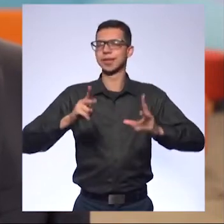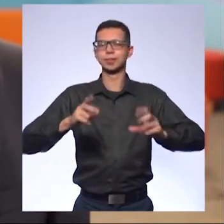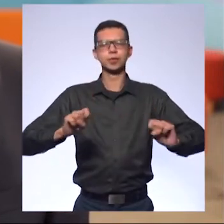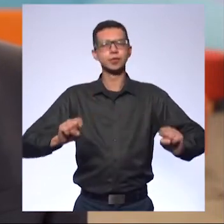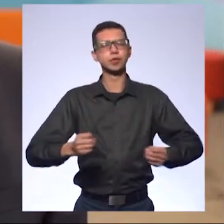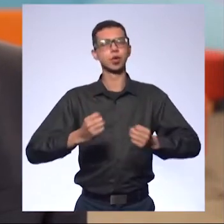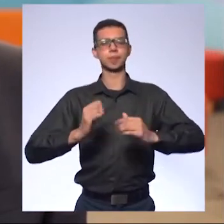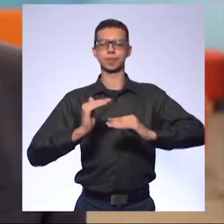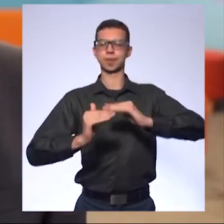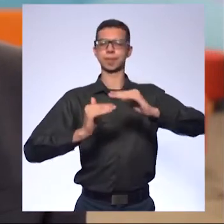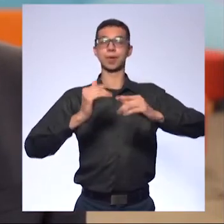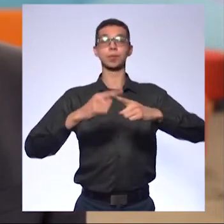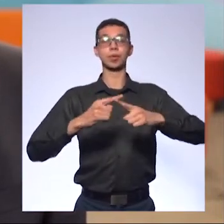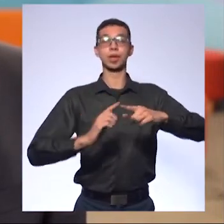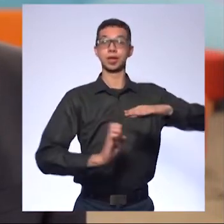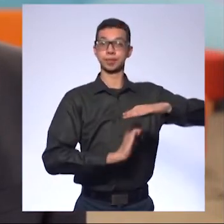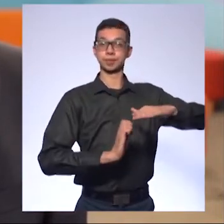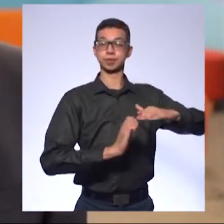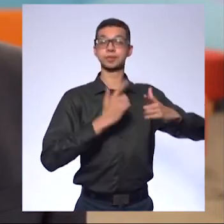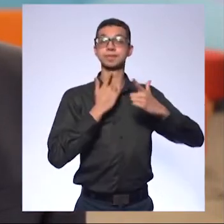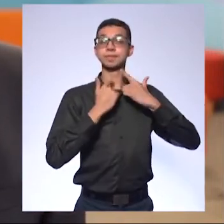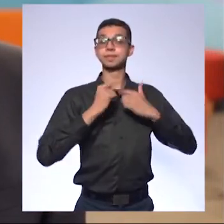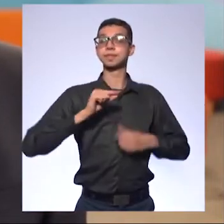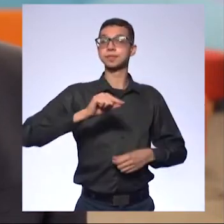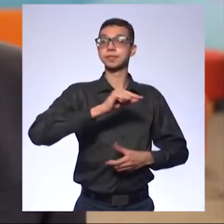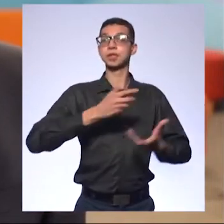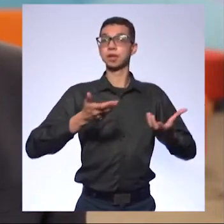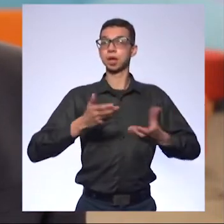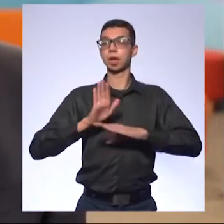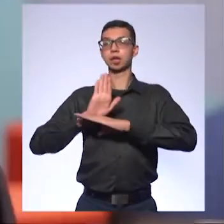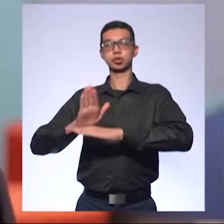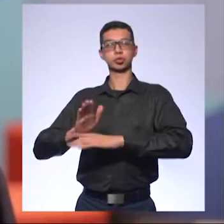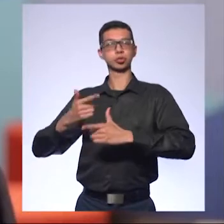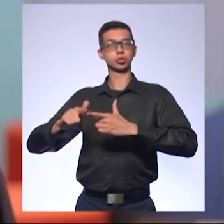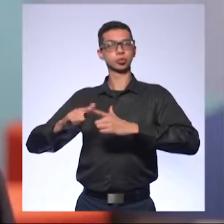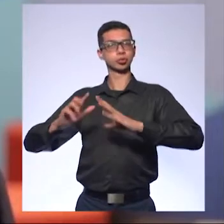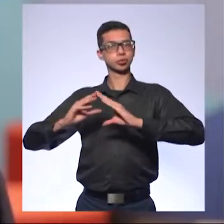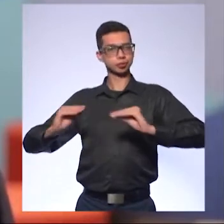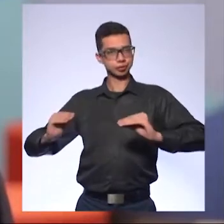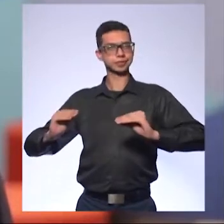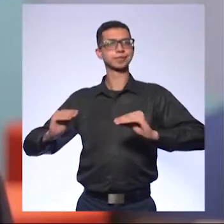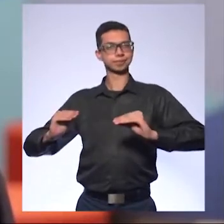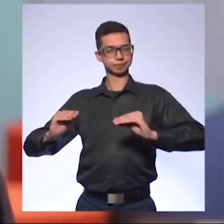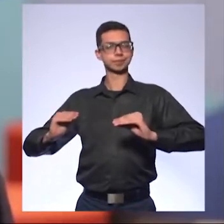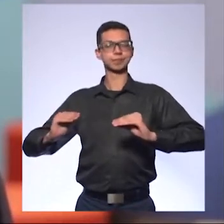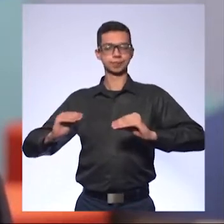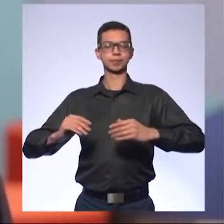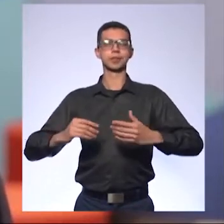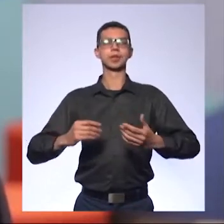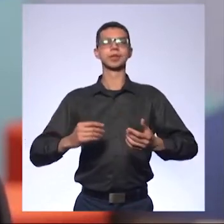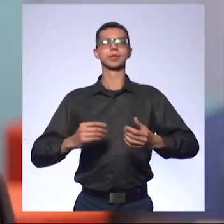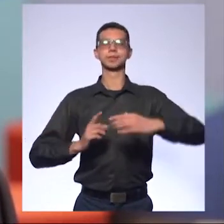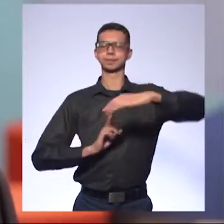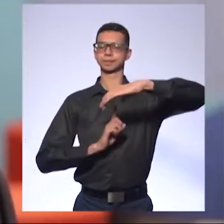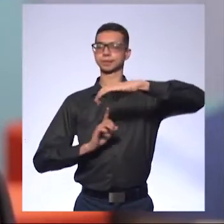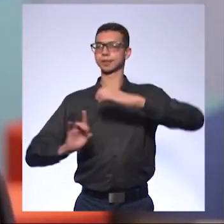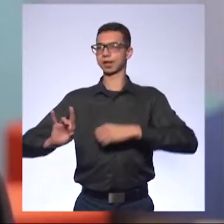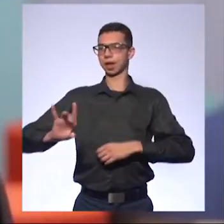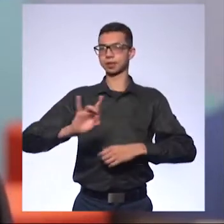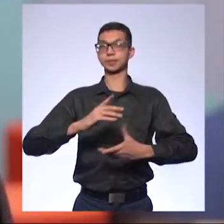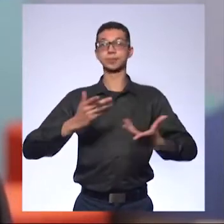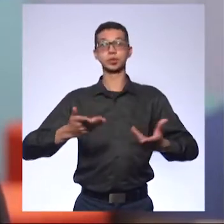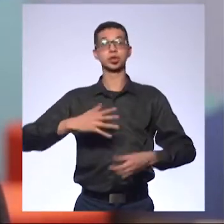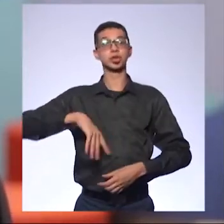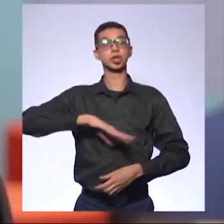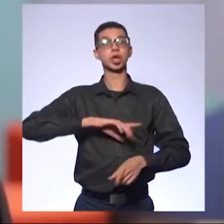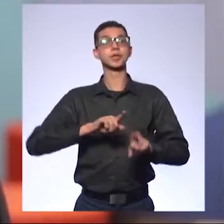empresas que estão buscando soluções para o consumidor final e com o próprio consumidor final. A gente tem feito algumas sessões de social listening e é aí